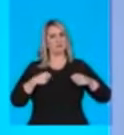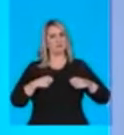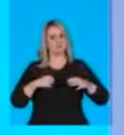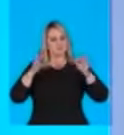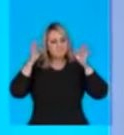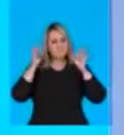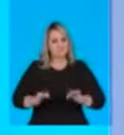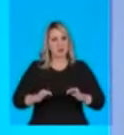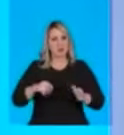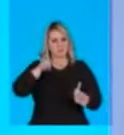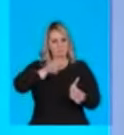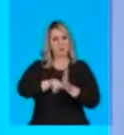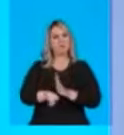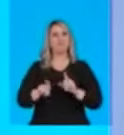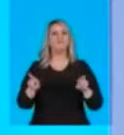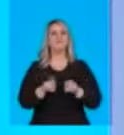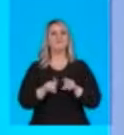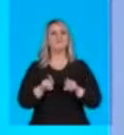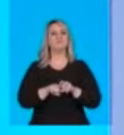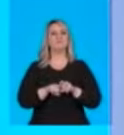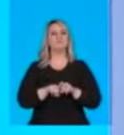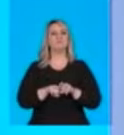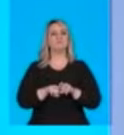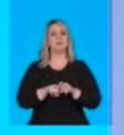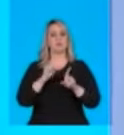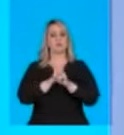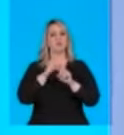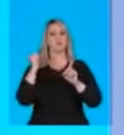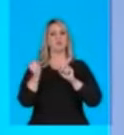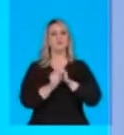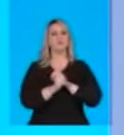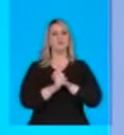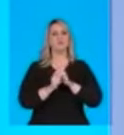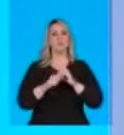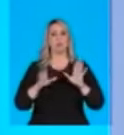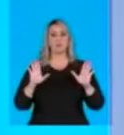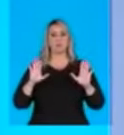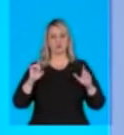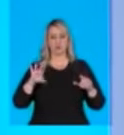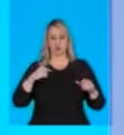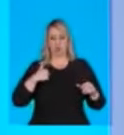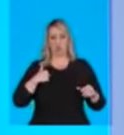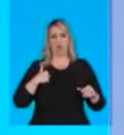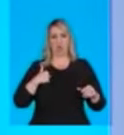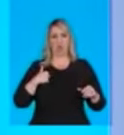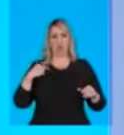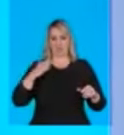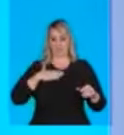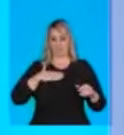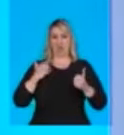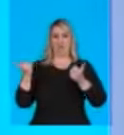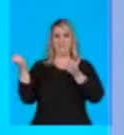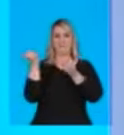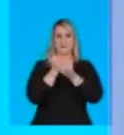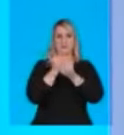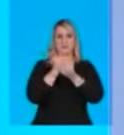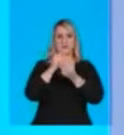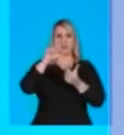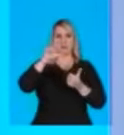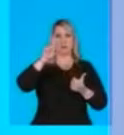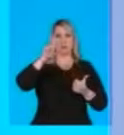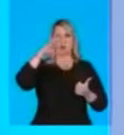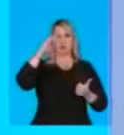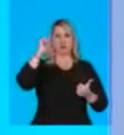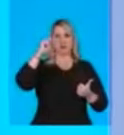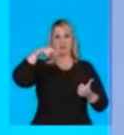com sinceridade e com profundidade na na sociedade Evidente e não sou só eu não a minha vice a Luciana boat que é professora